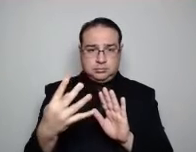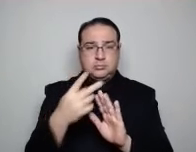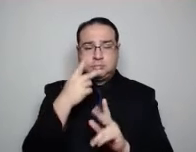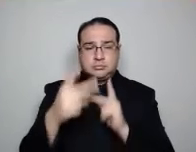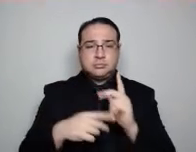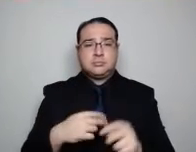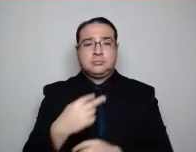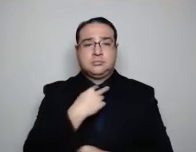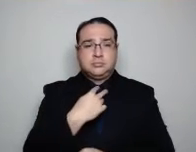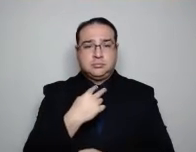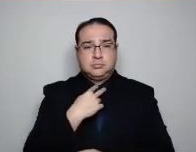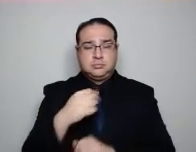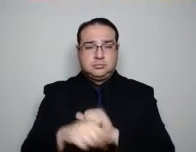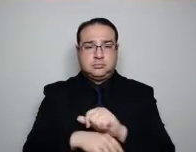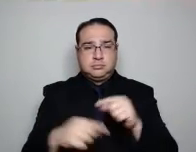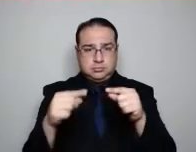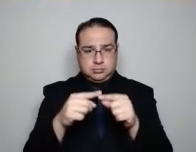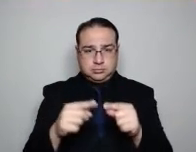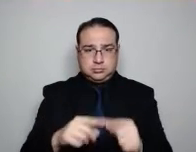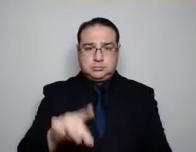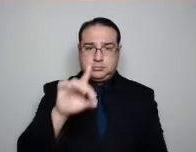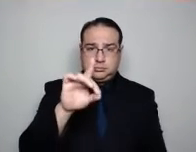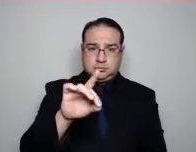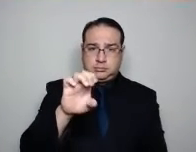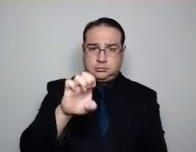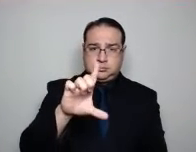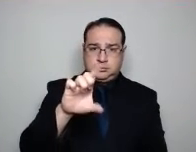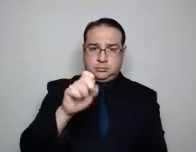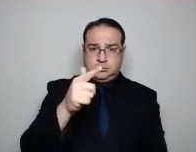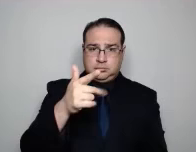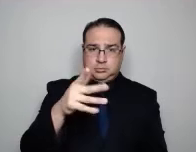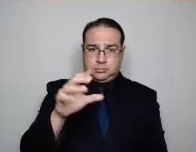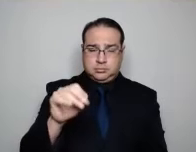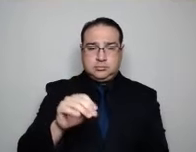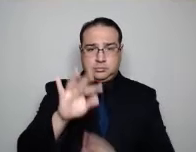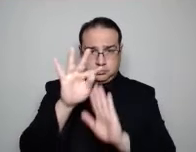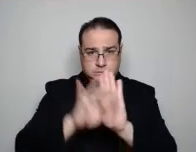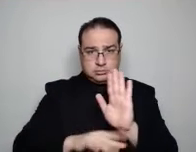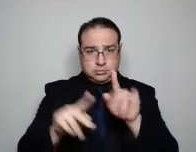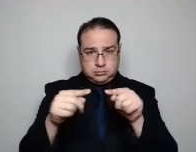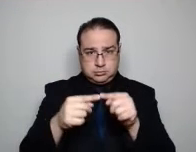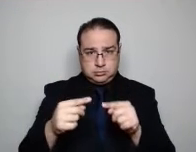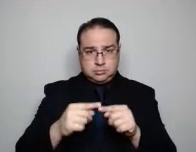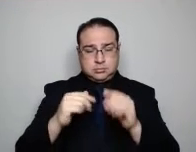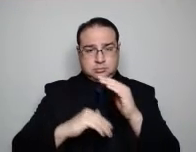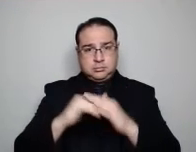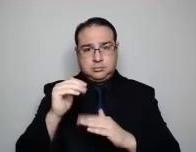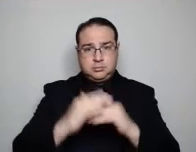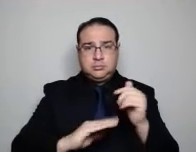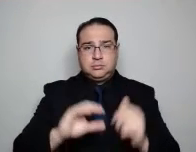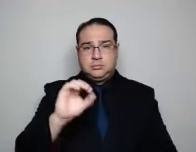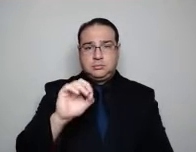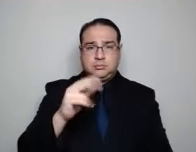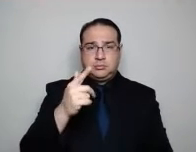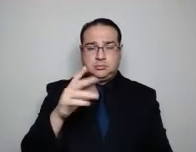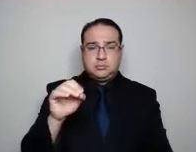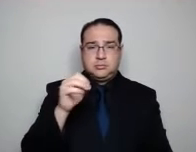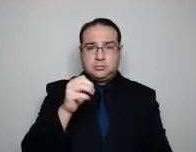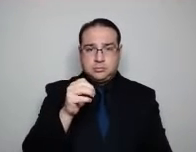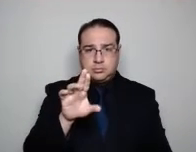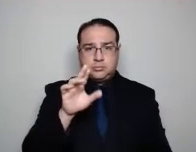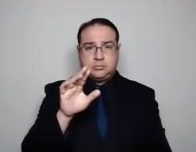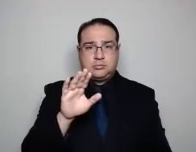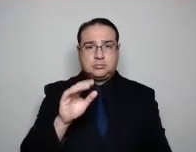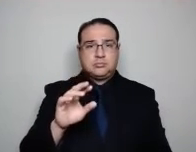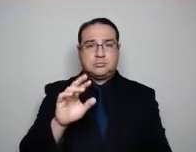ser objeto de delegação as matérias de competência exclusiva do órgão ou autoridade.